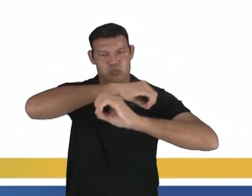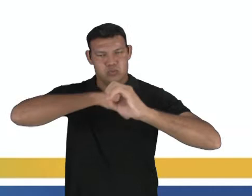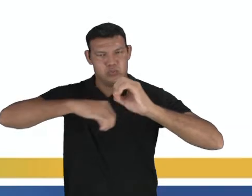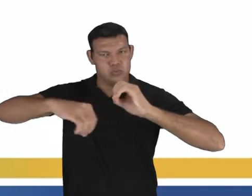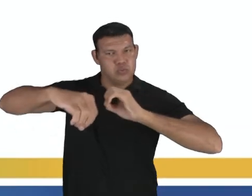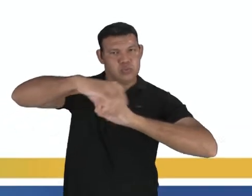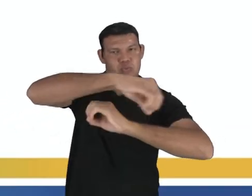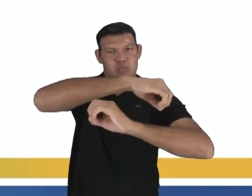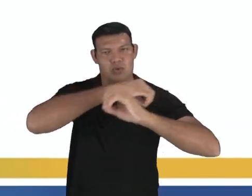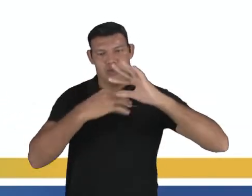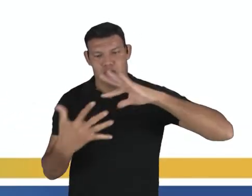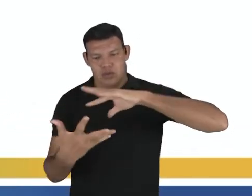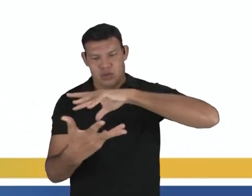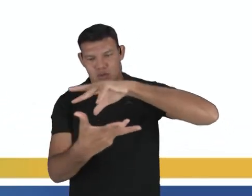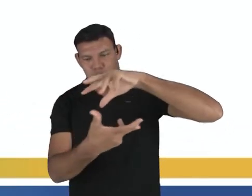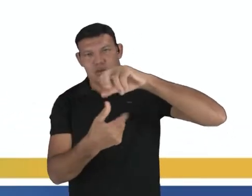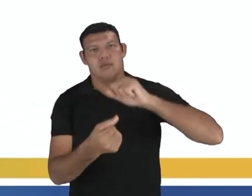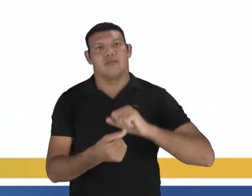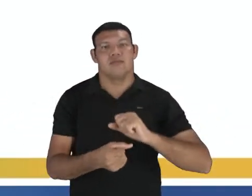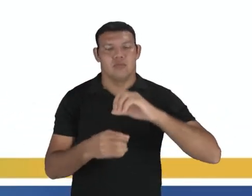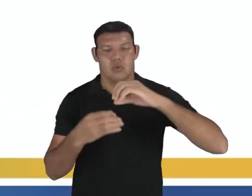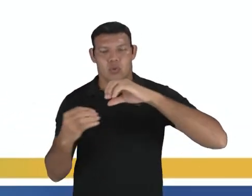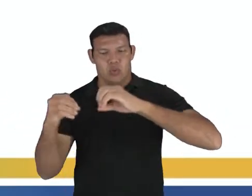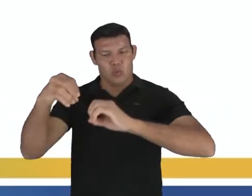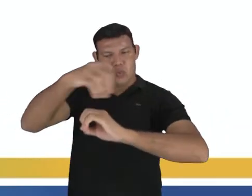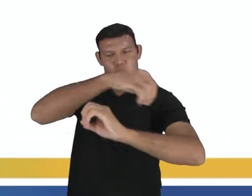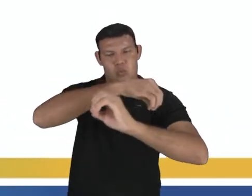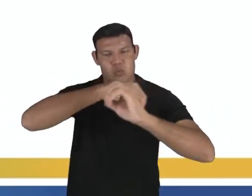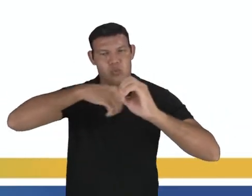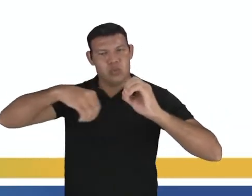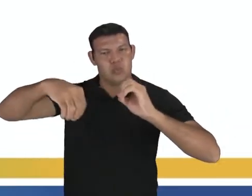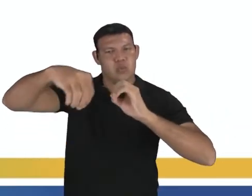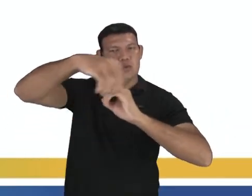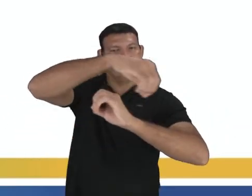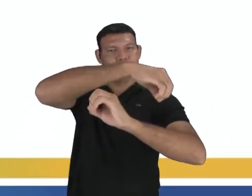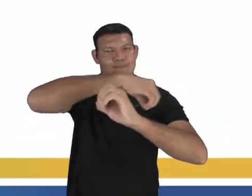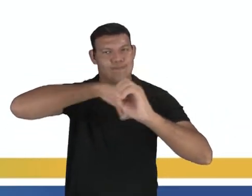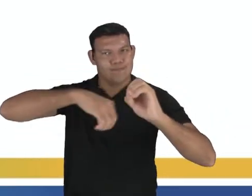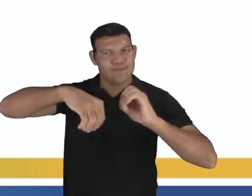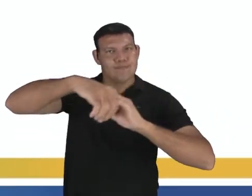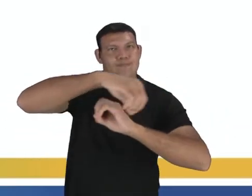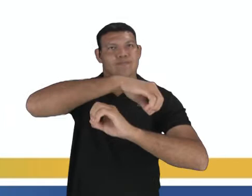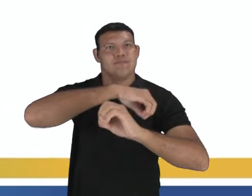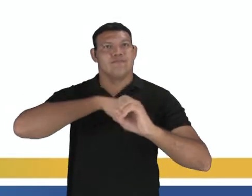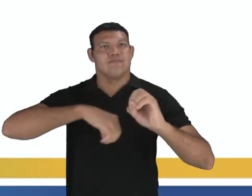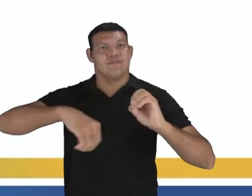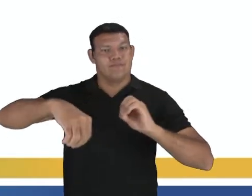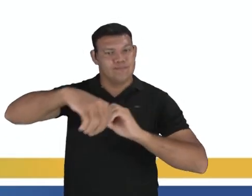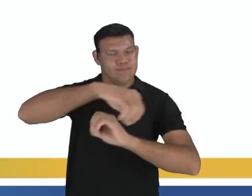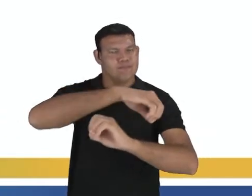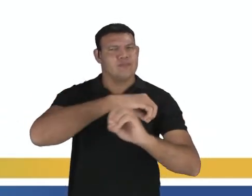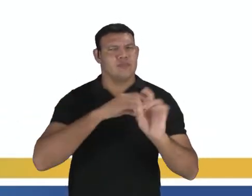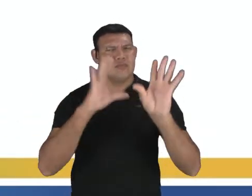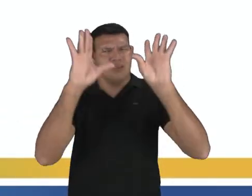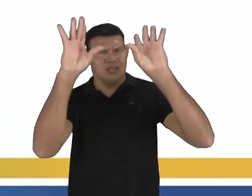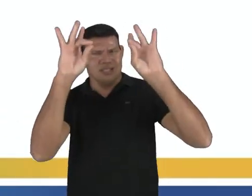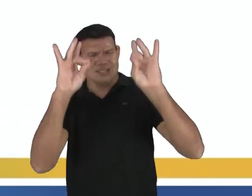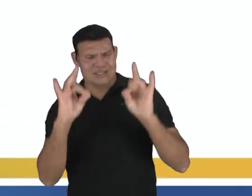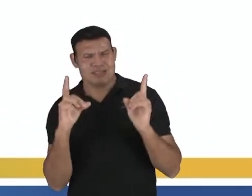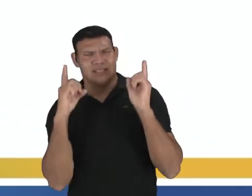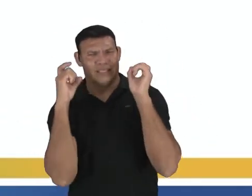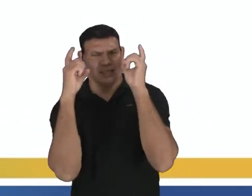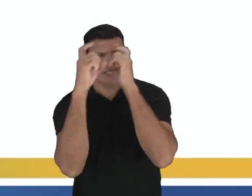Cláudio Ptolomeu, e aí os outros planetas estavam orbitando, e tu verifica que essas órbitas eram muito mais difíceis de descrever, tinham